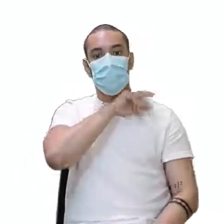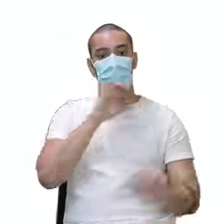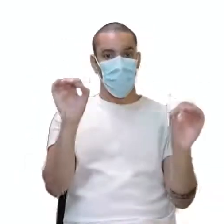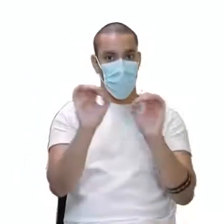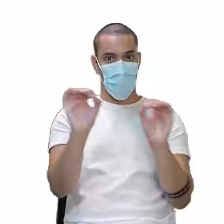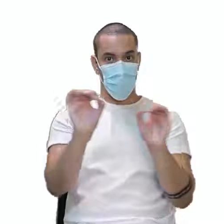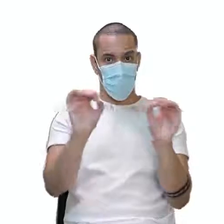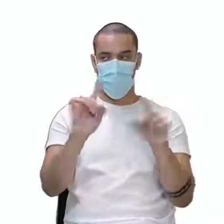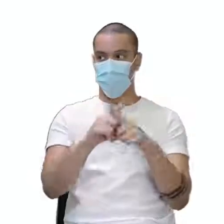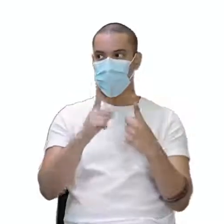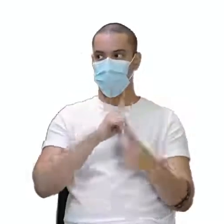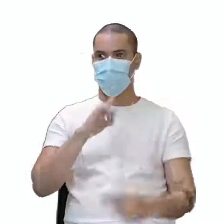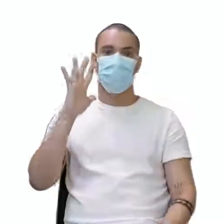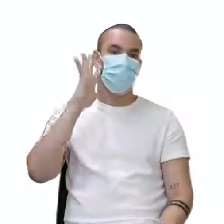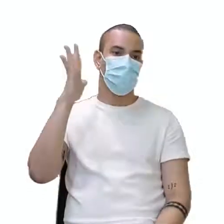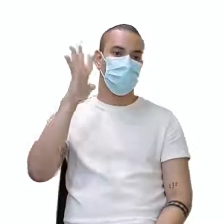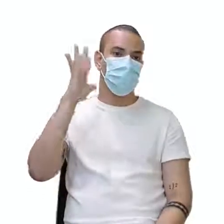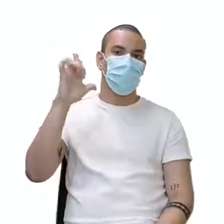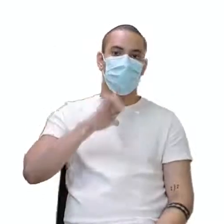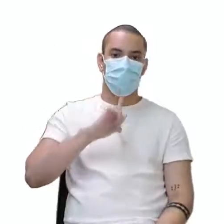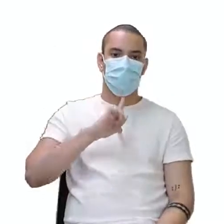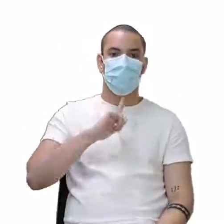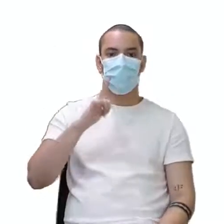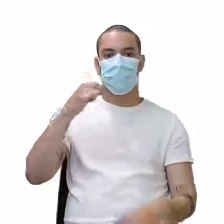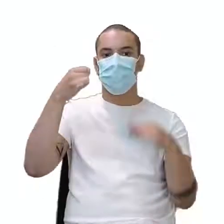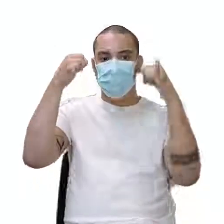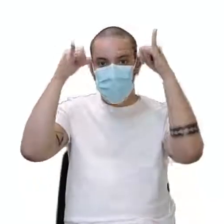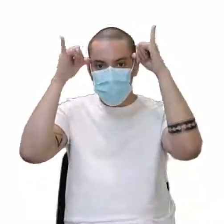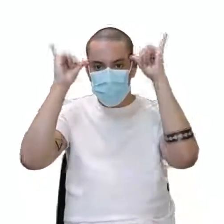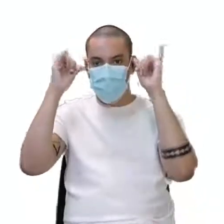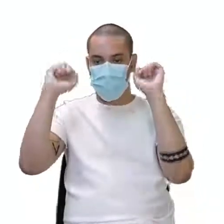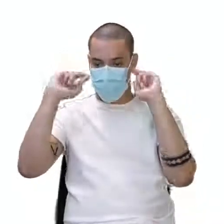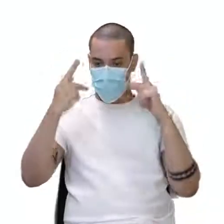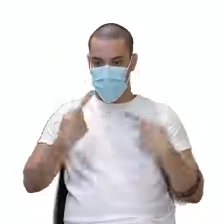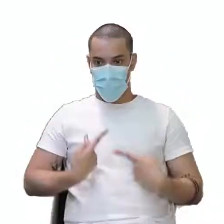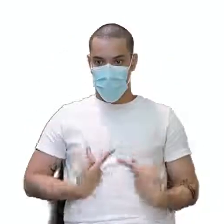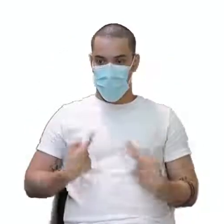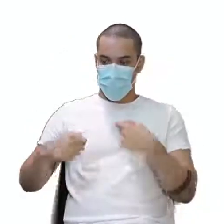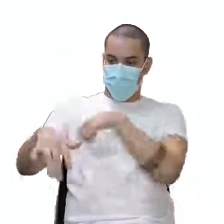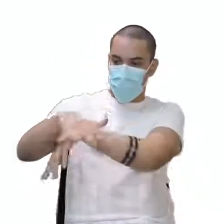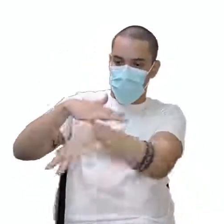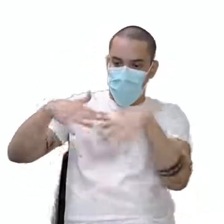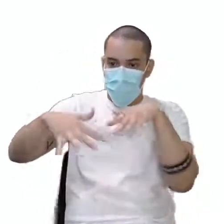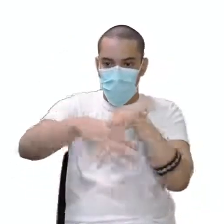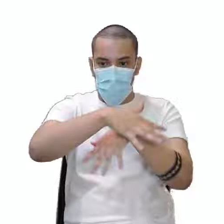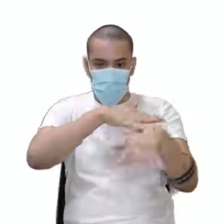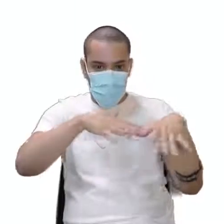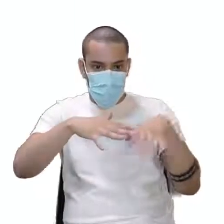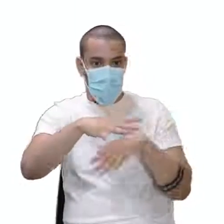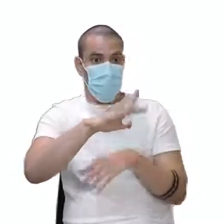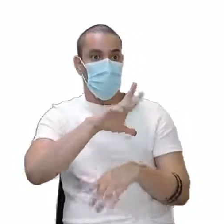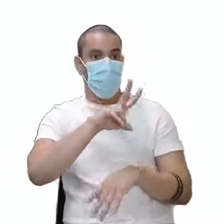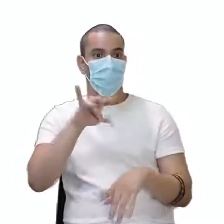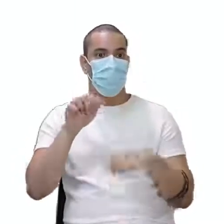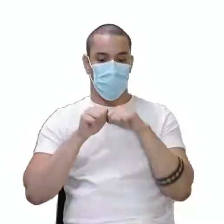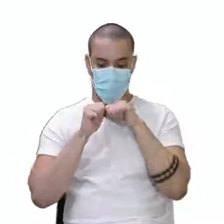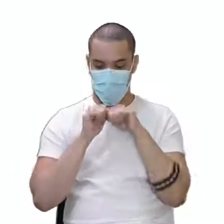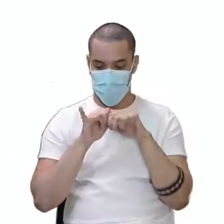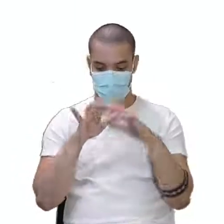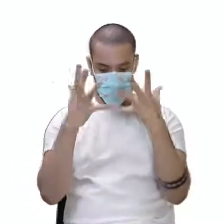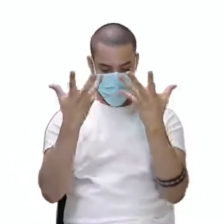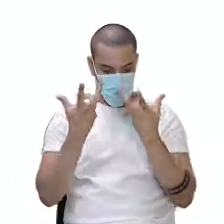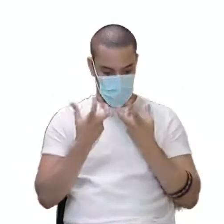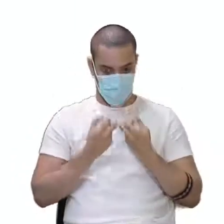vamos dizer que você tem aqui um gado, você esteja ali no ambiente, outros animais inseridos ali, e eles vão estar